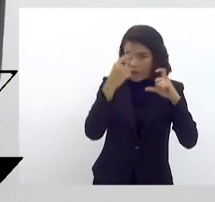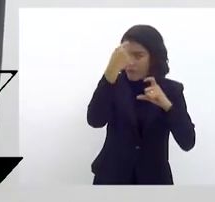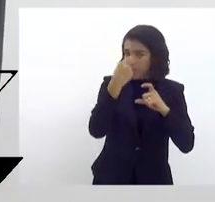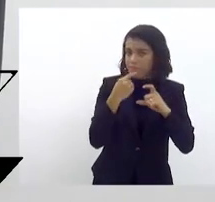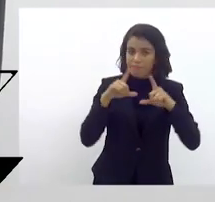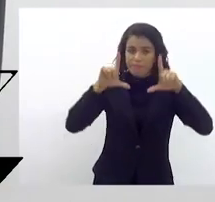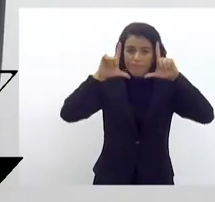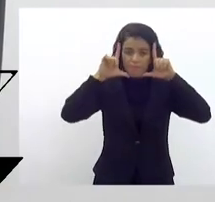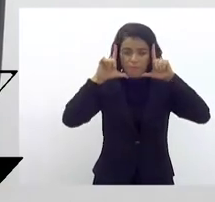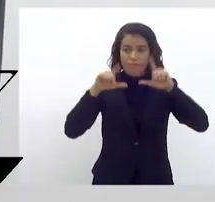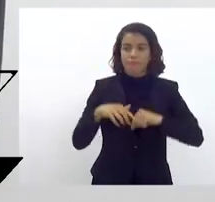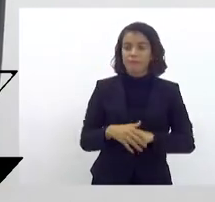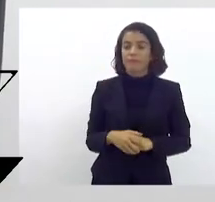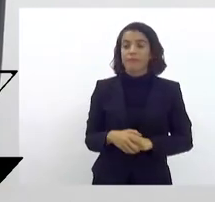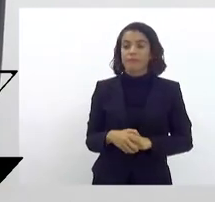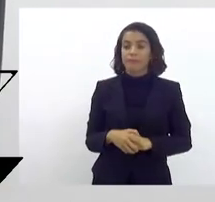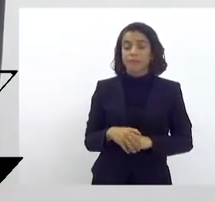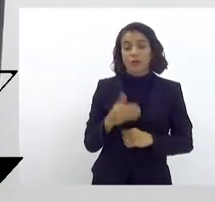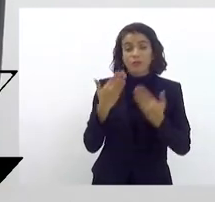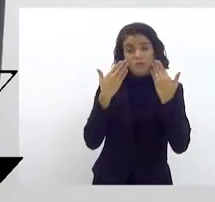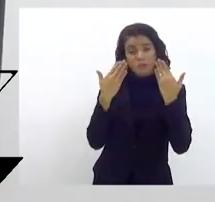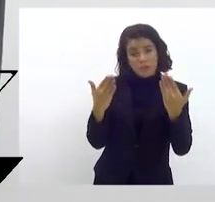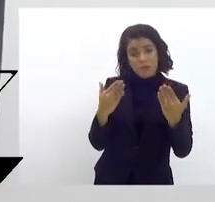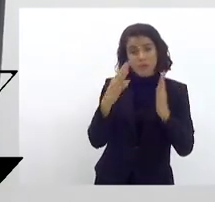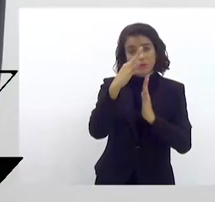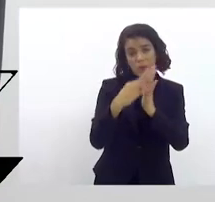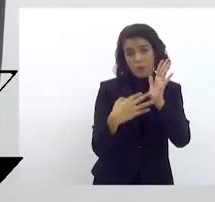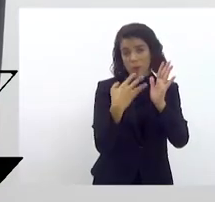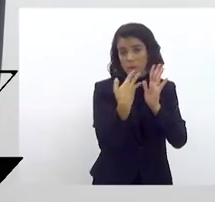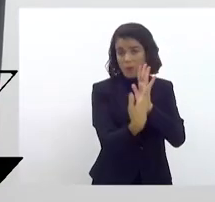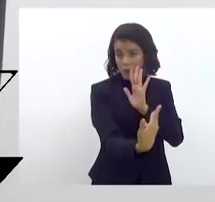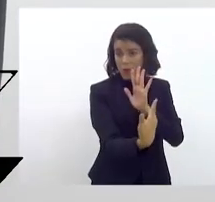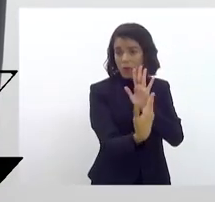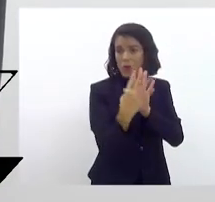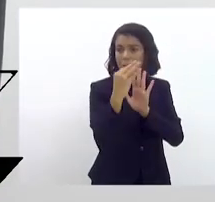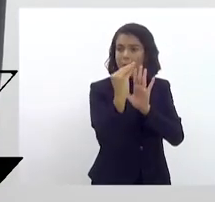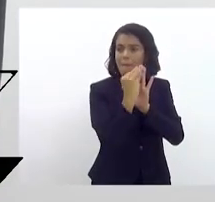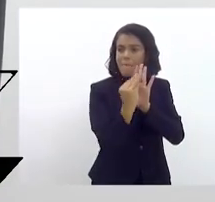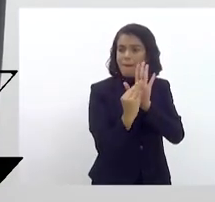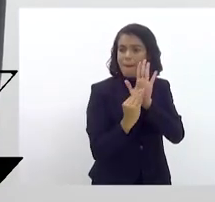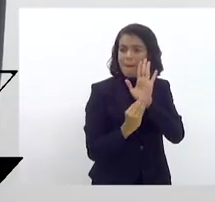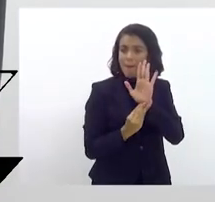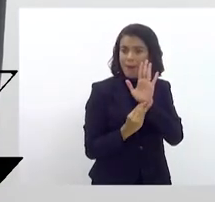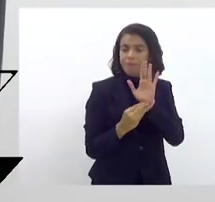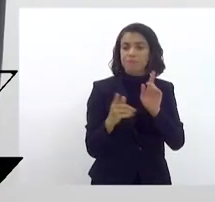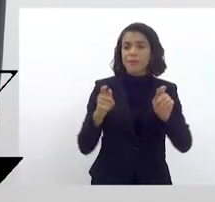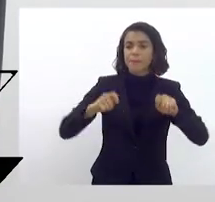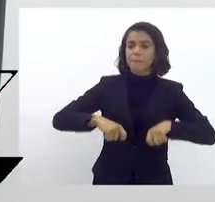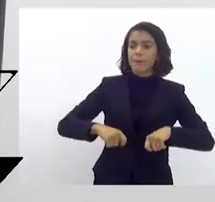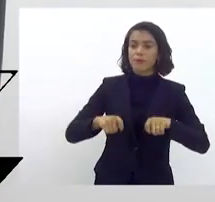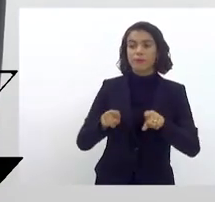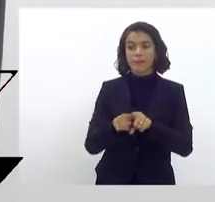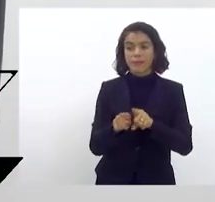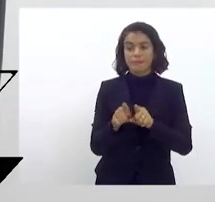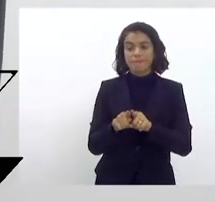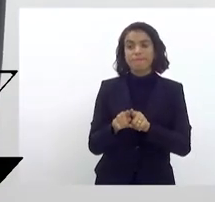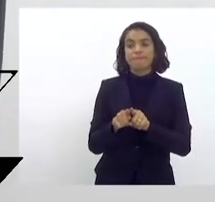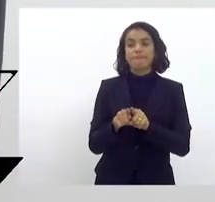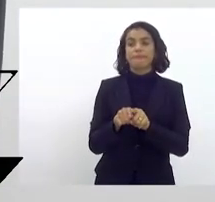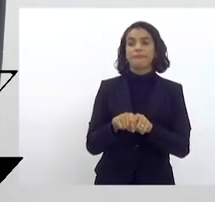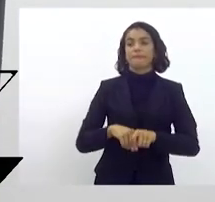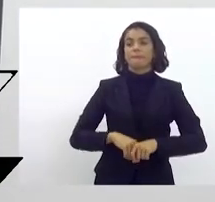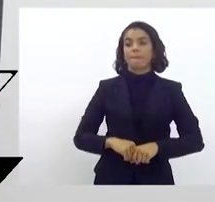apresenta um cronograma também que pode Que data